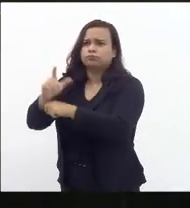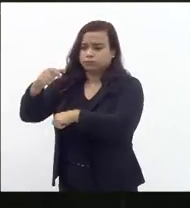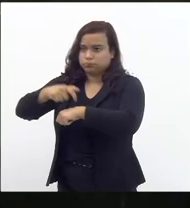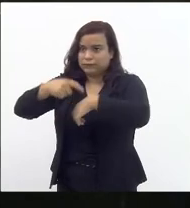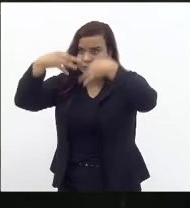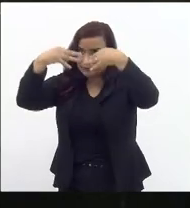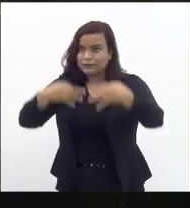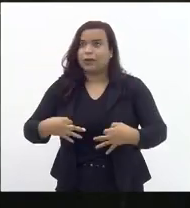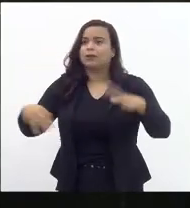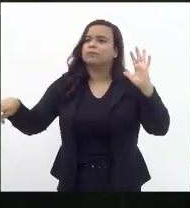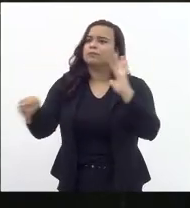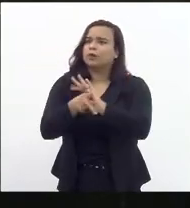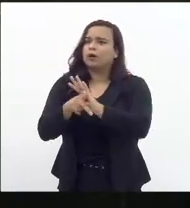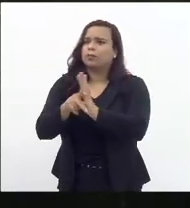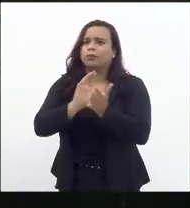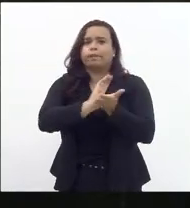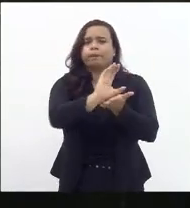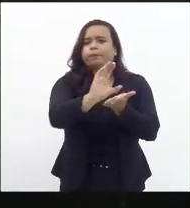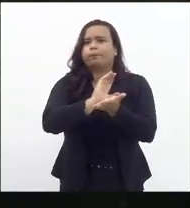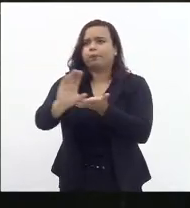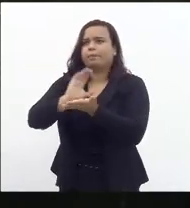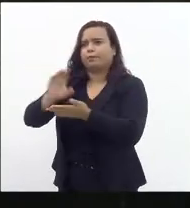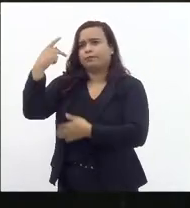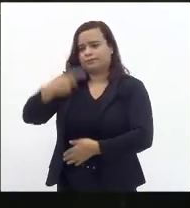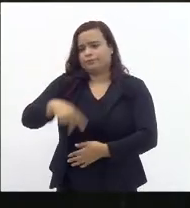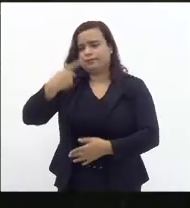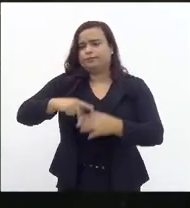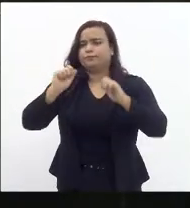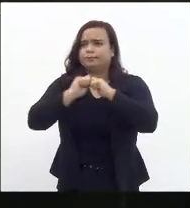a remessa para essa casa